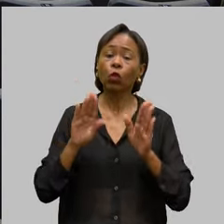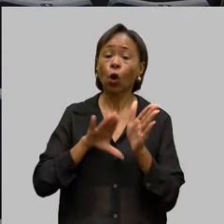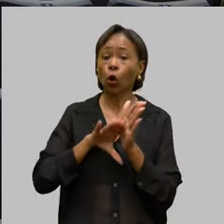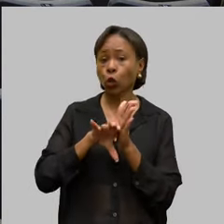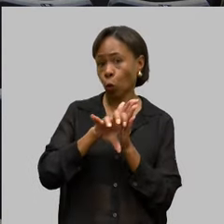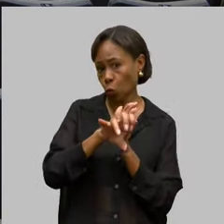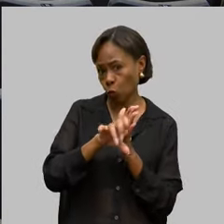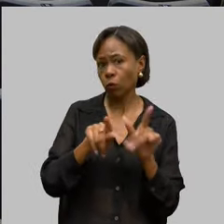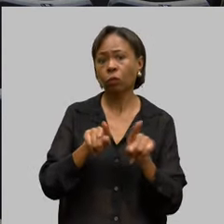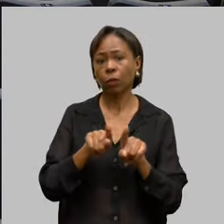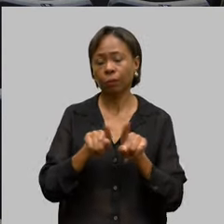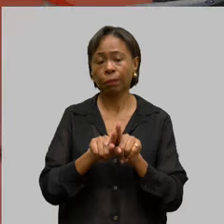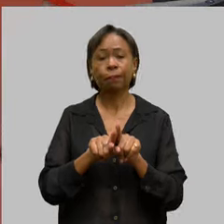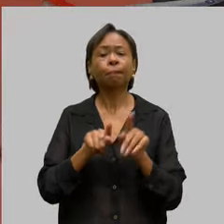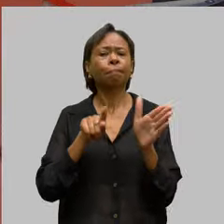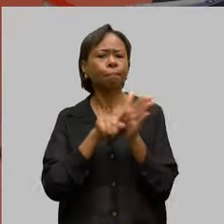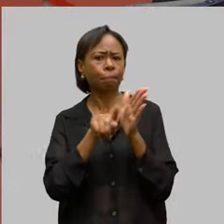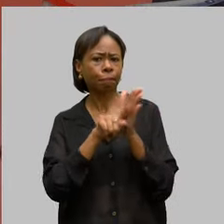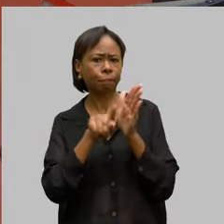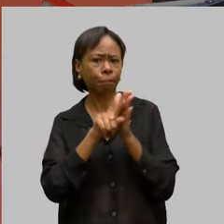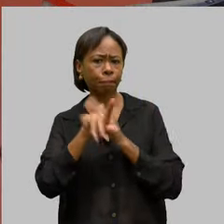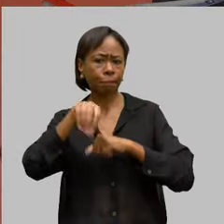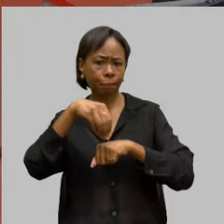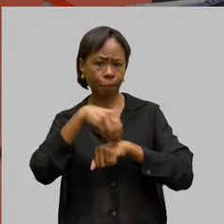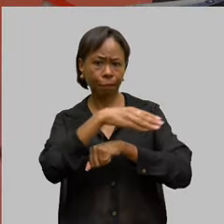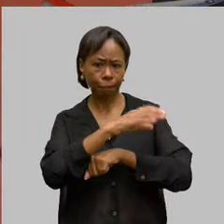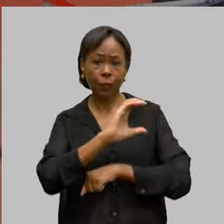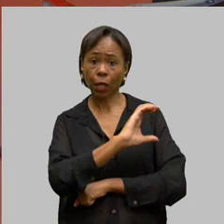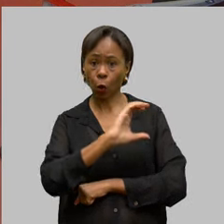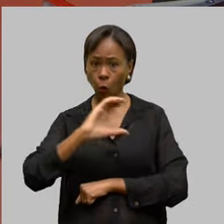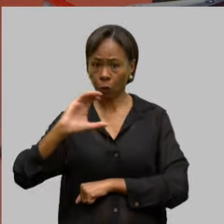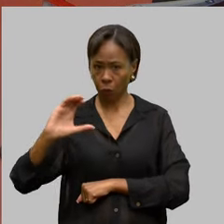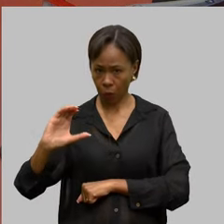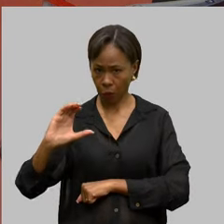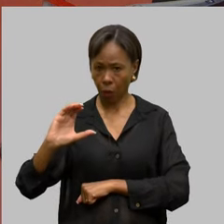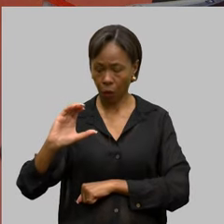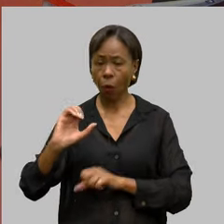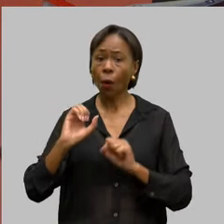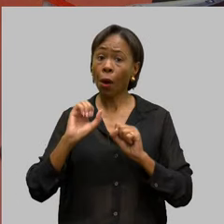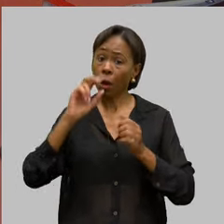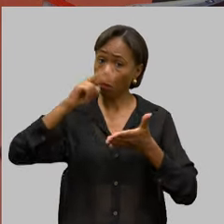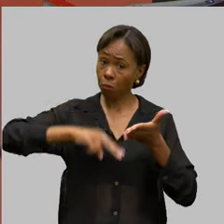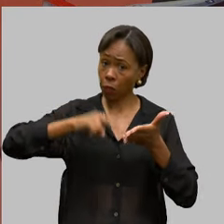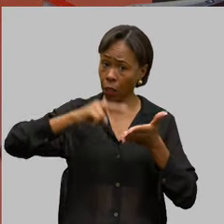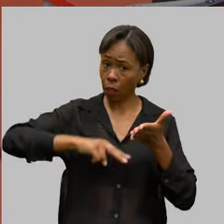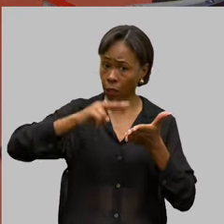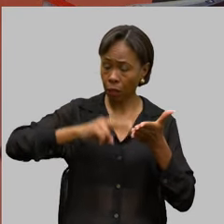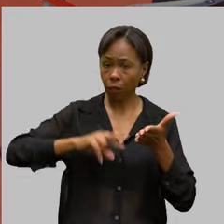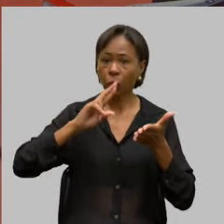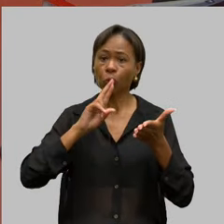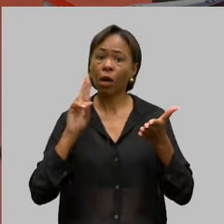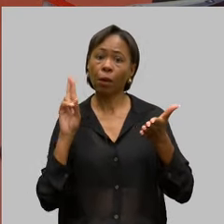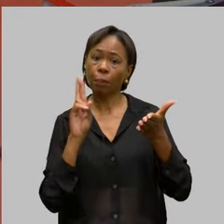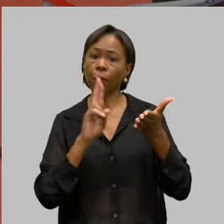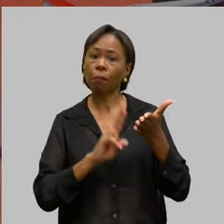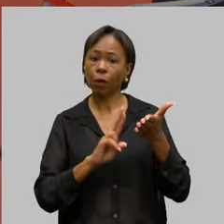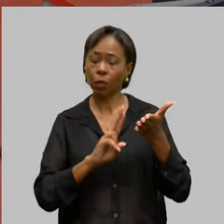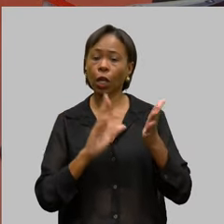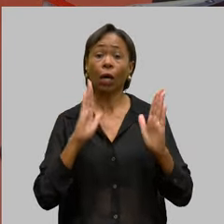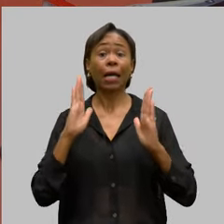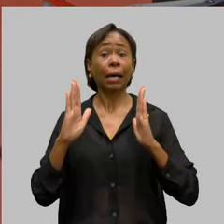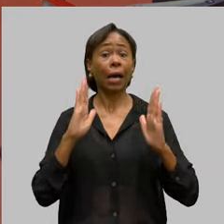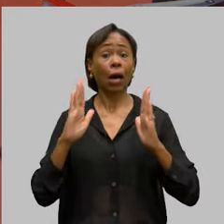as perguntas serão encaminhadas à coordenação da reunião e poderão ser lidas e respondidas na fase de